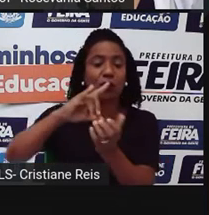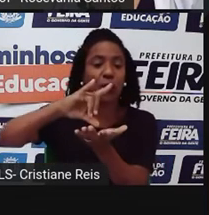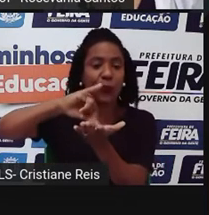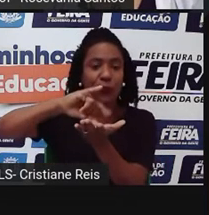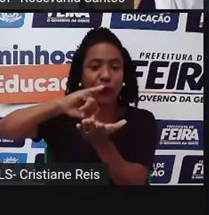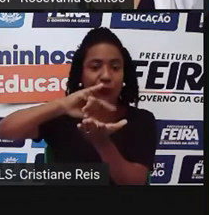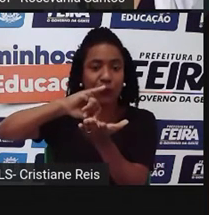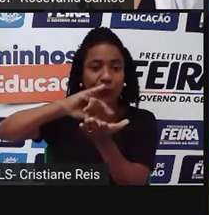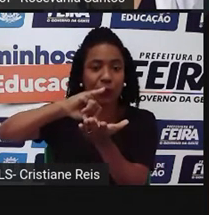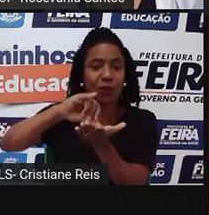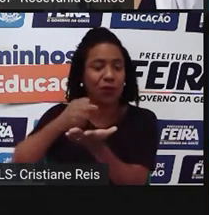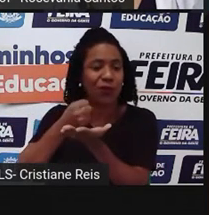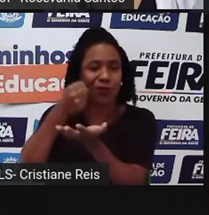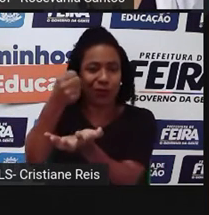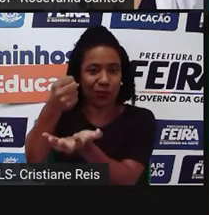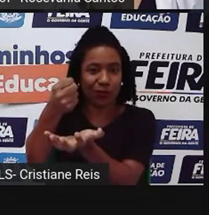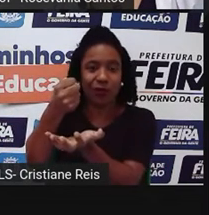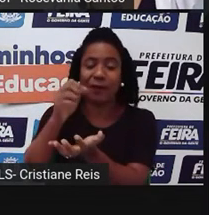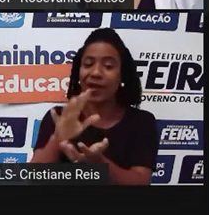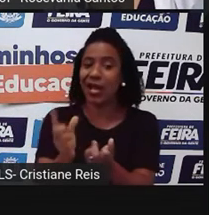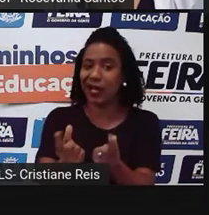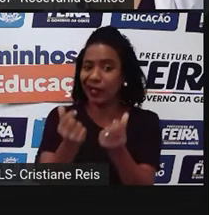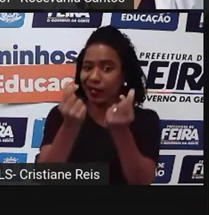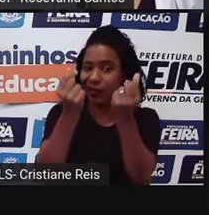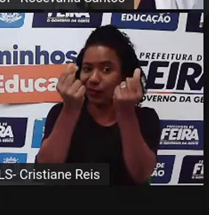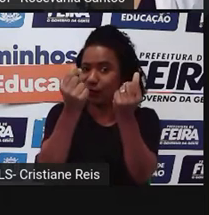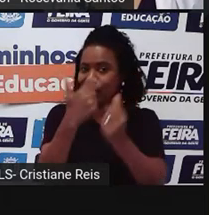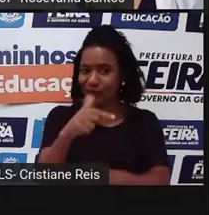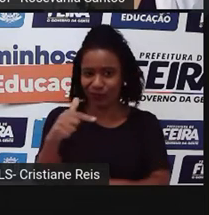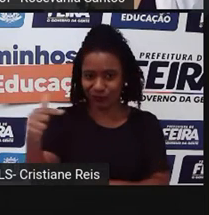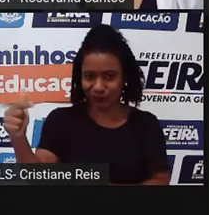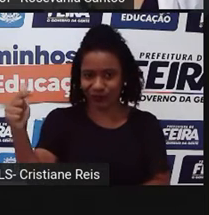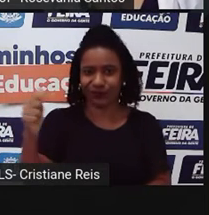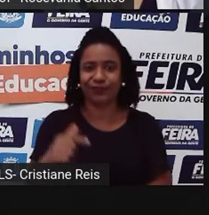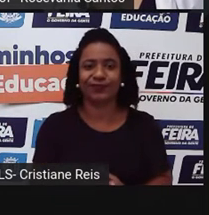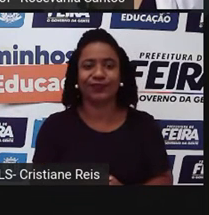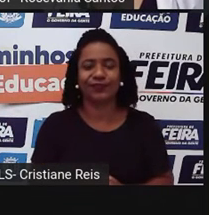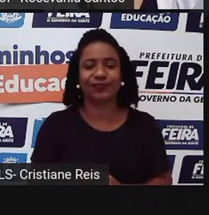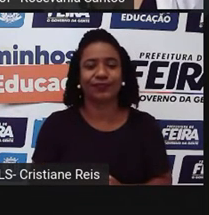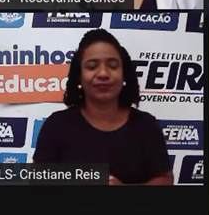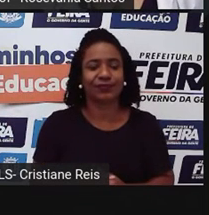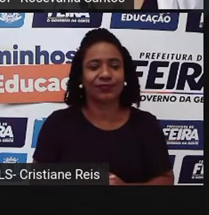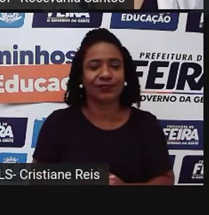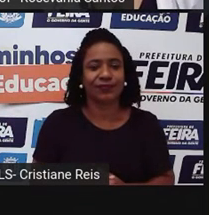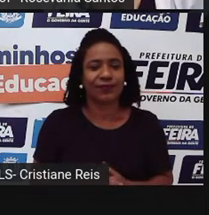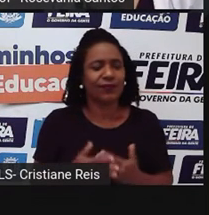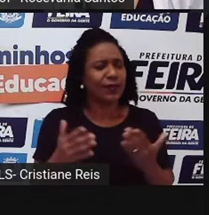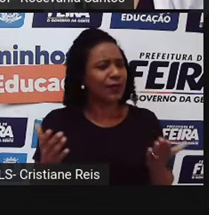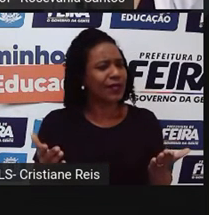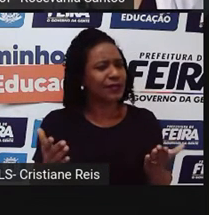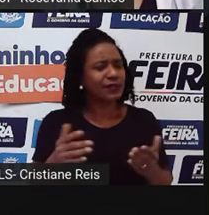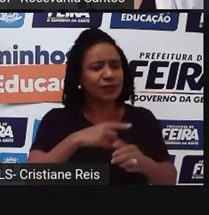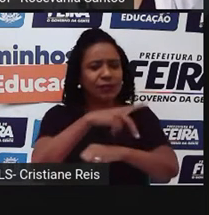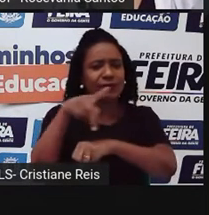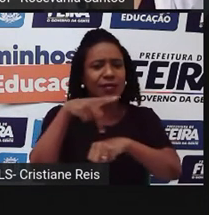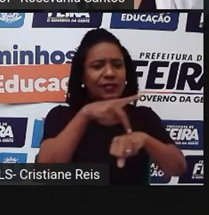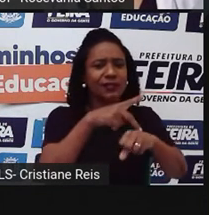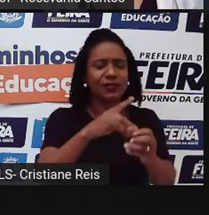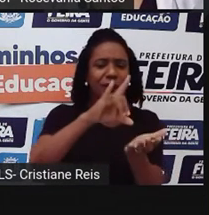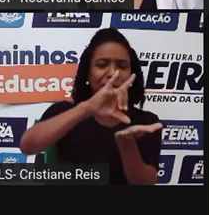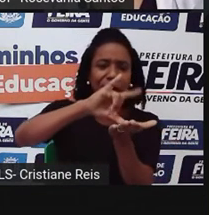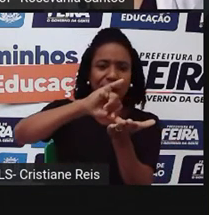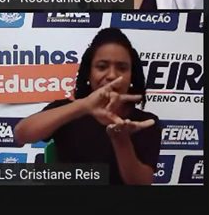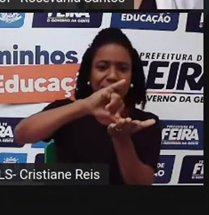considerados ricos, né? Vamos lá. Então, o que seriam, né, países capitalistas e países